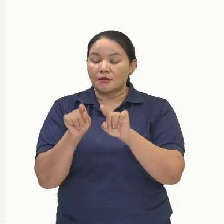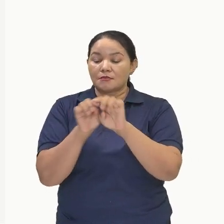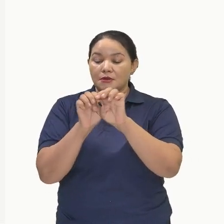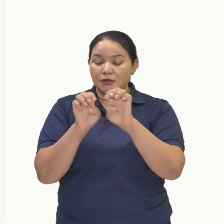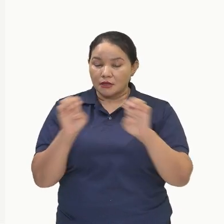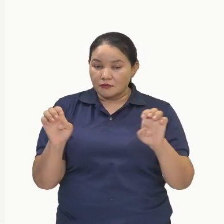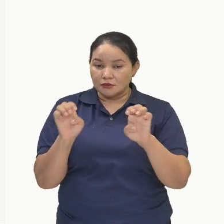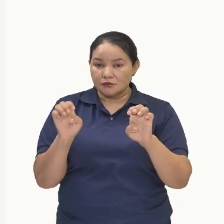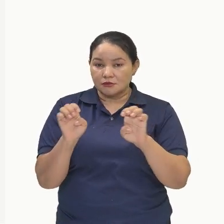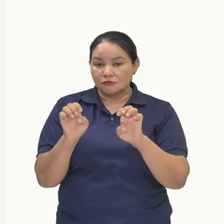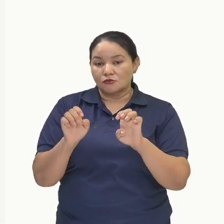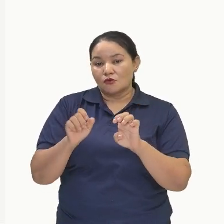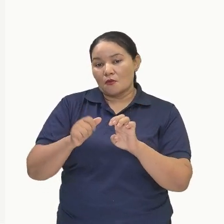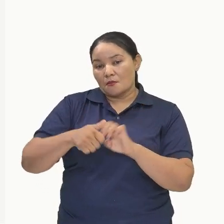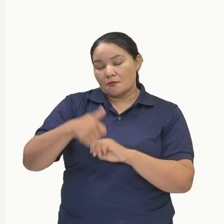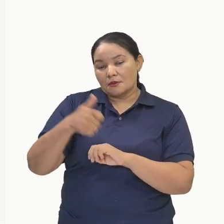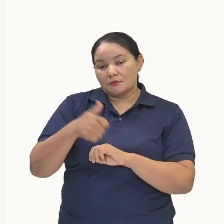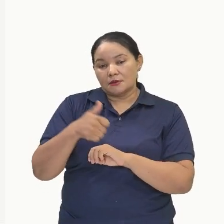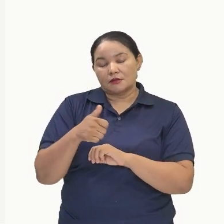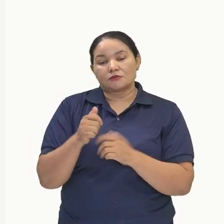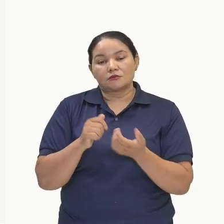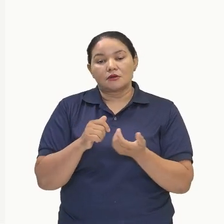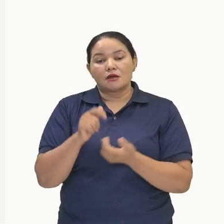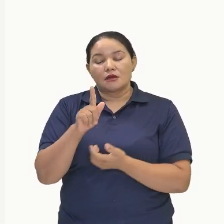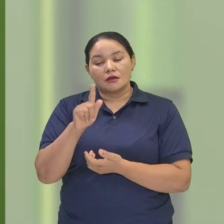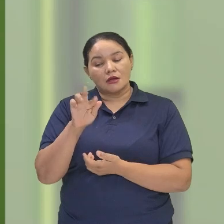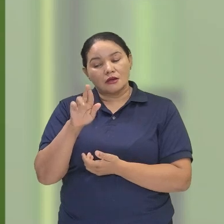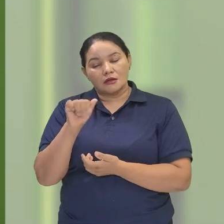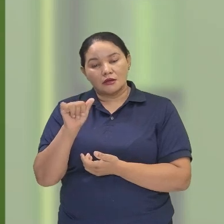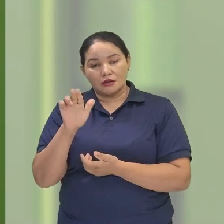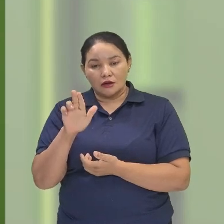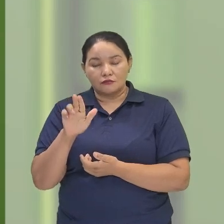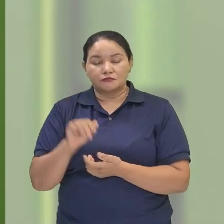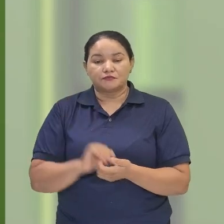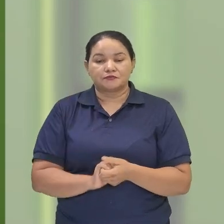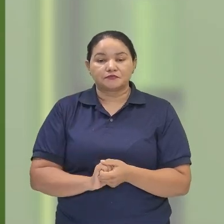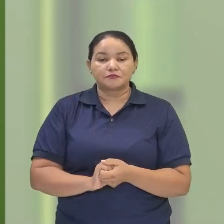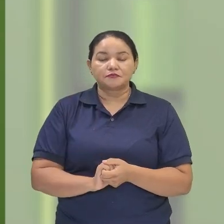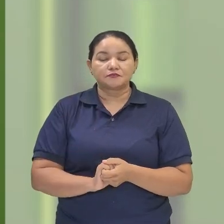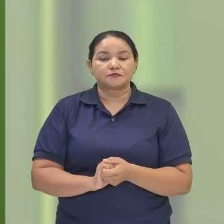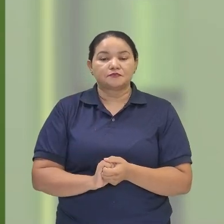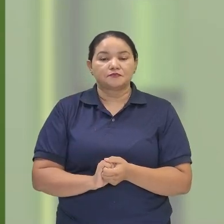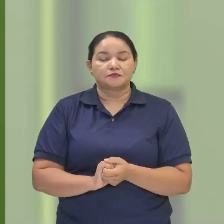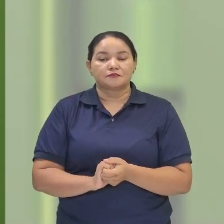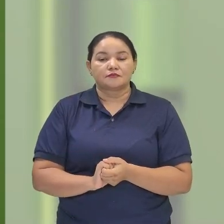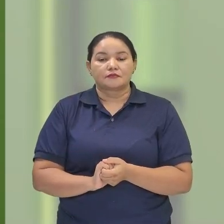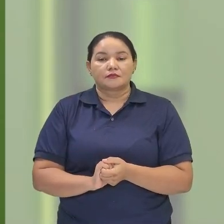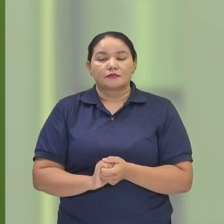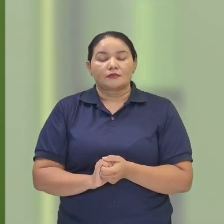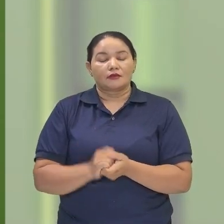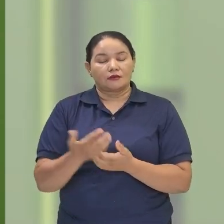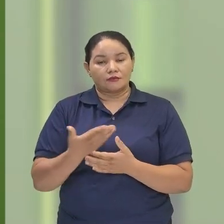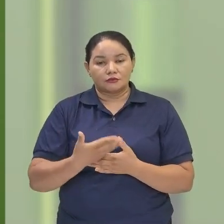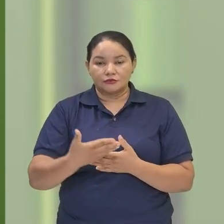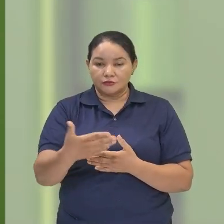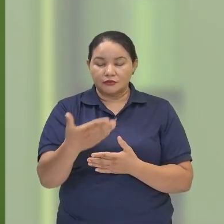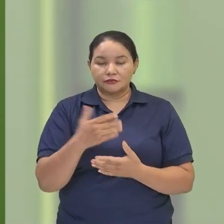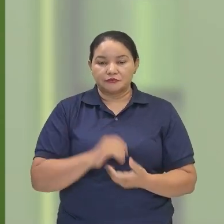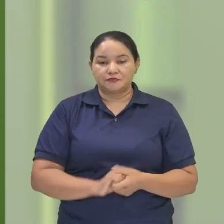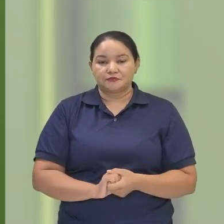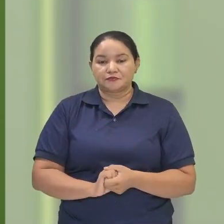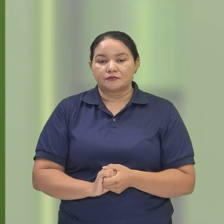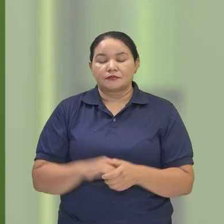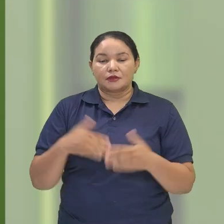primeiro grau crescente, tá bom? Muito bem. Continuando, os